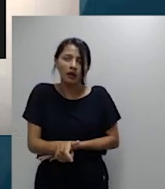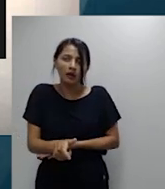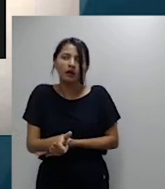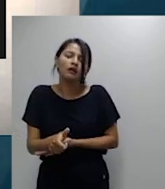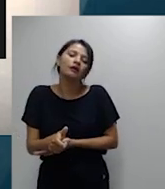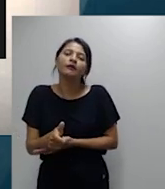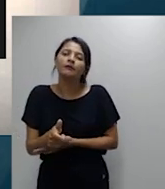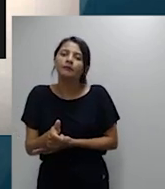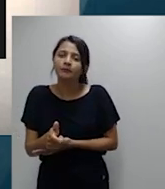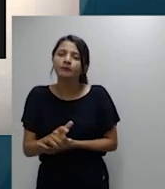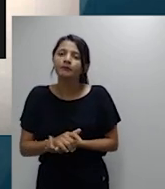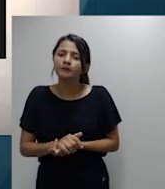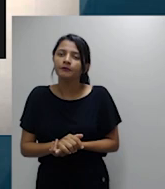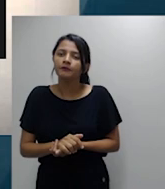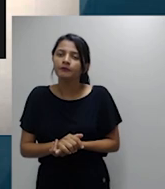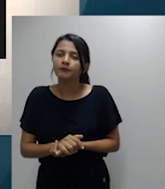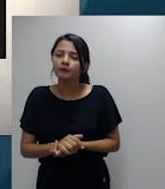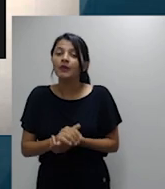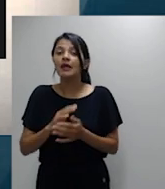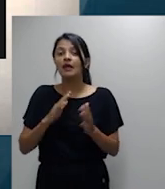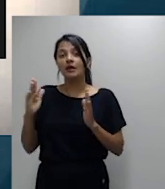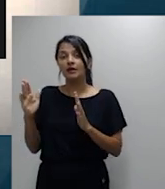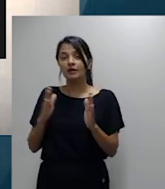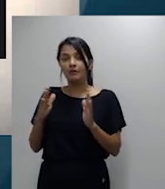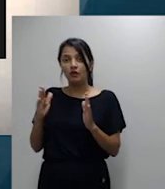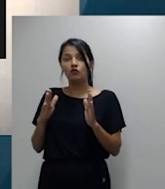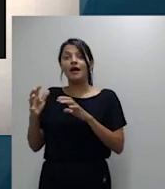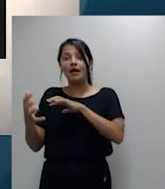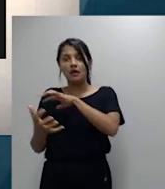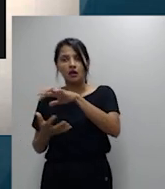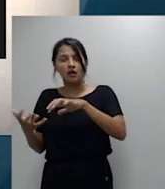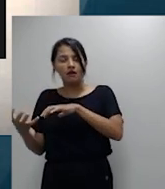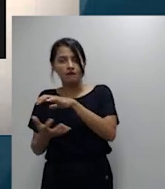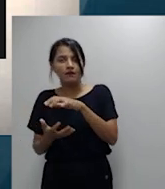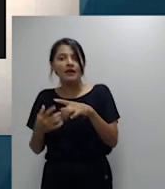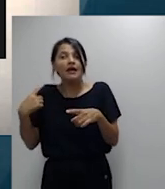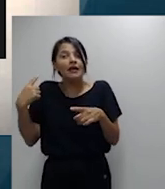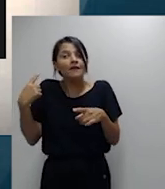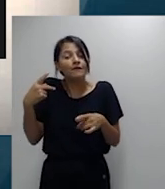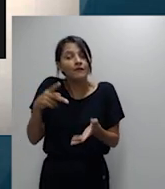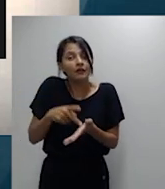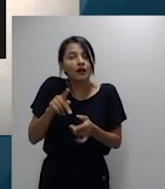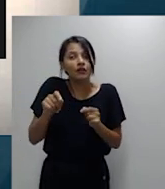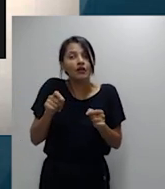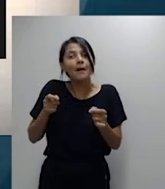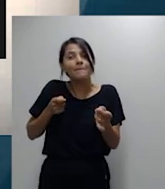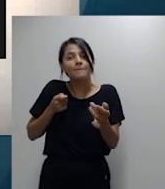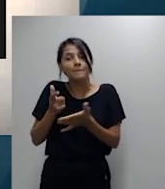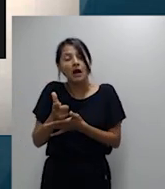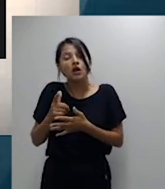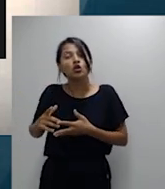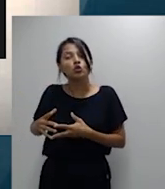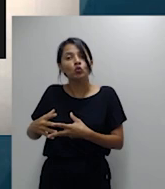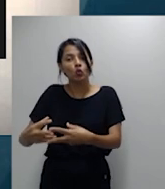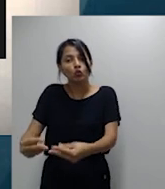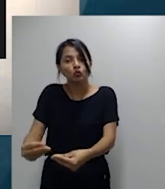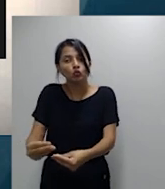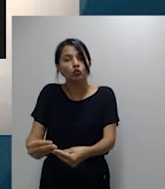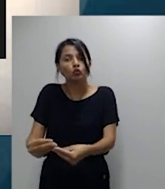contrariamente ao superior essas velas e na verdade era um paga para todos